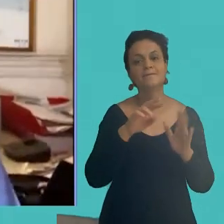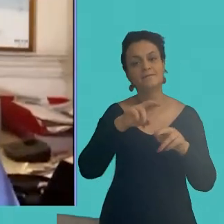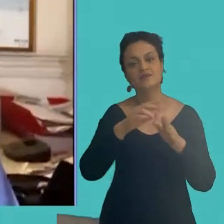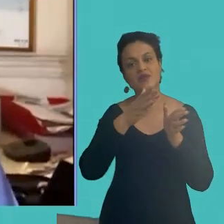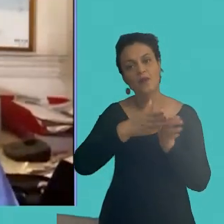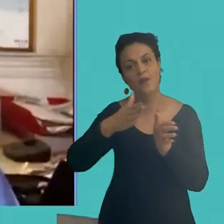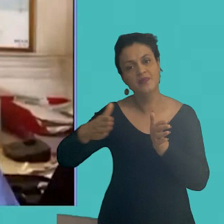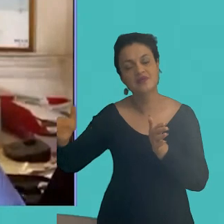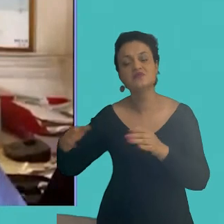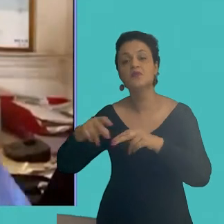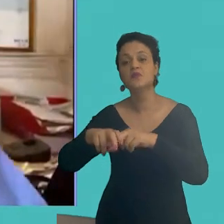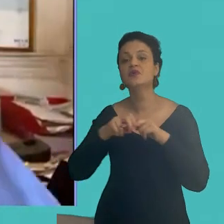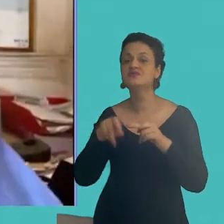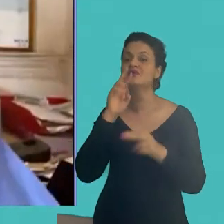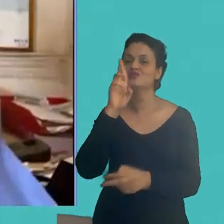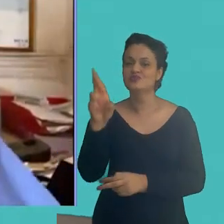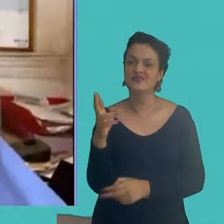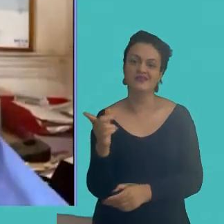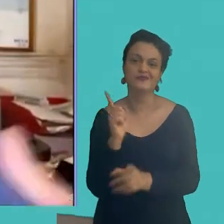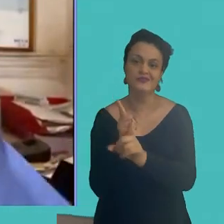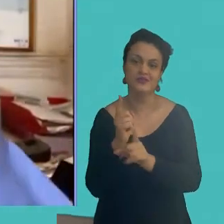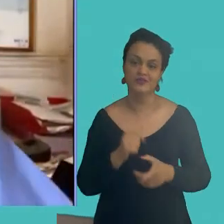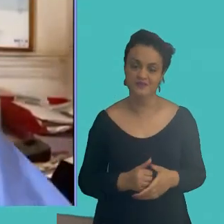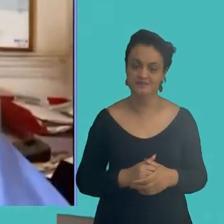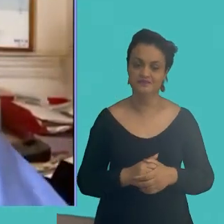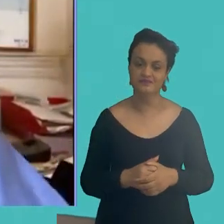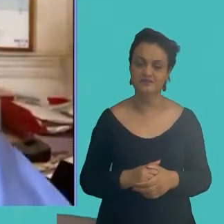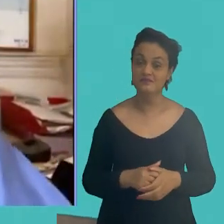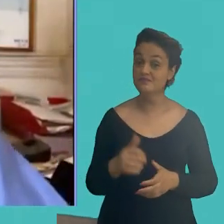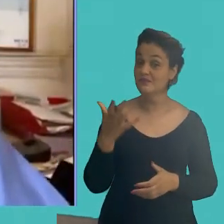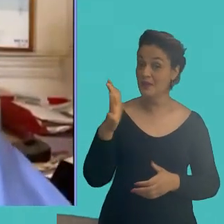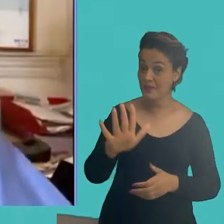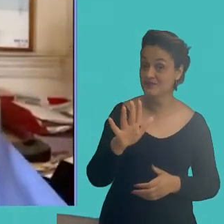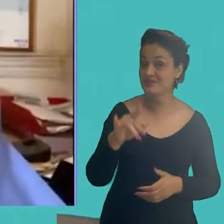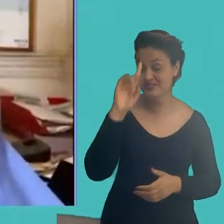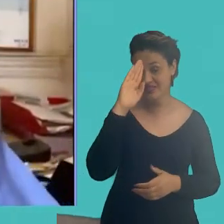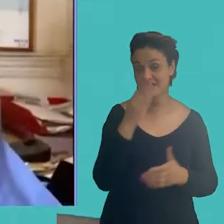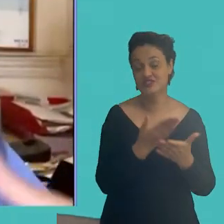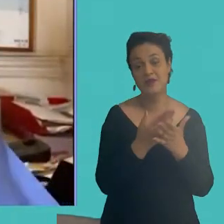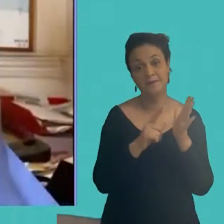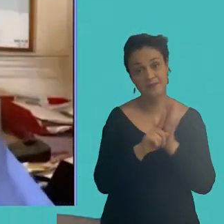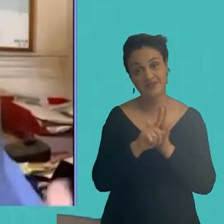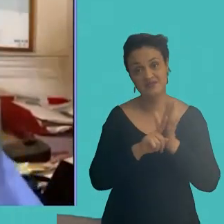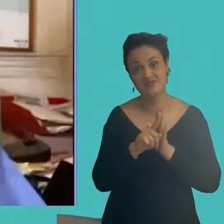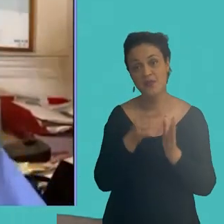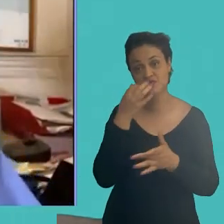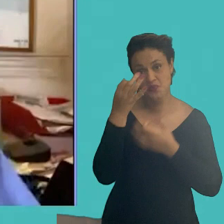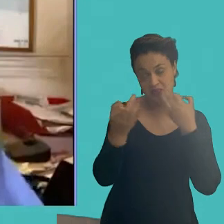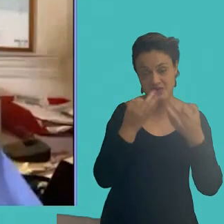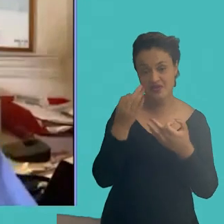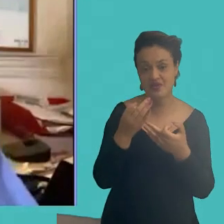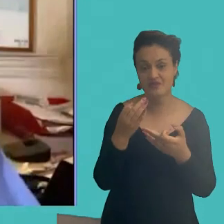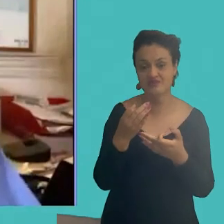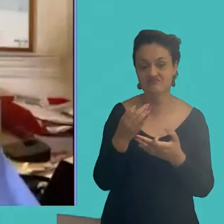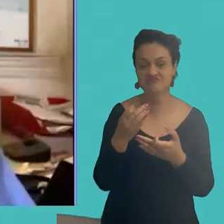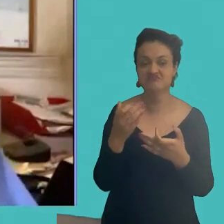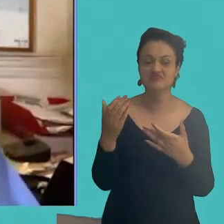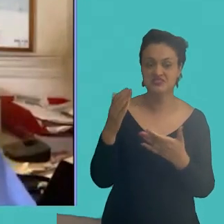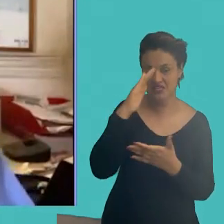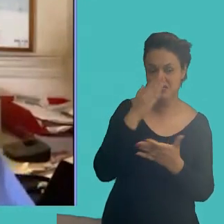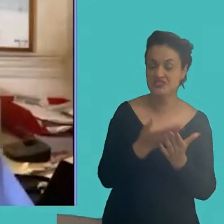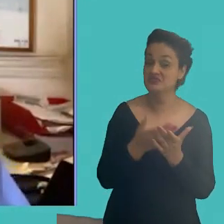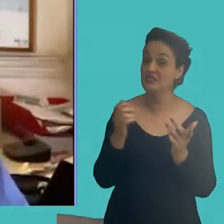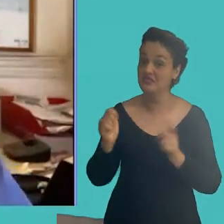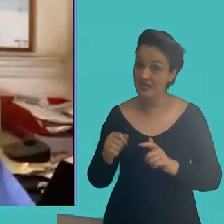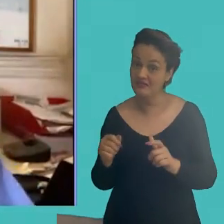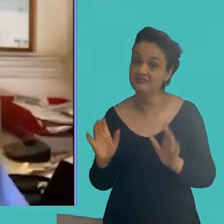estão registrando hoje. Desde que vocês, claro, acreditem que as pesquisas de opinião sejam razoavelmente fidedignas daquilo que vai